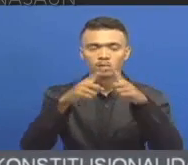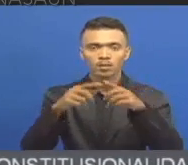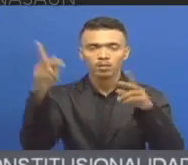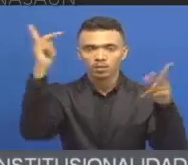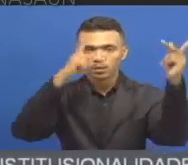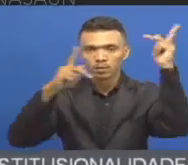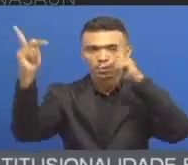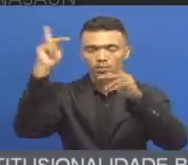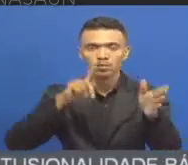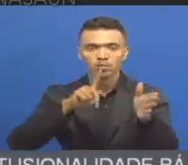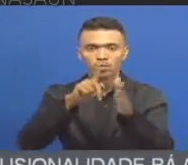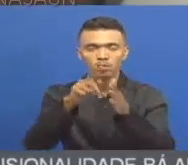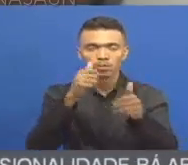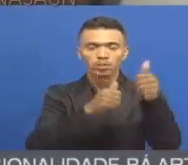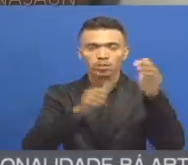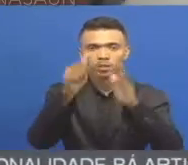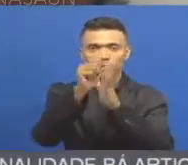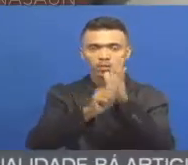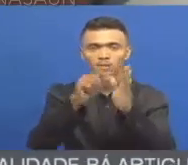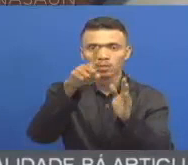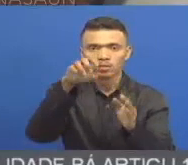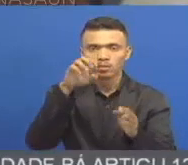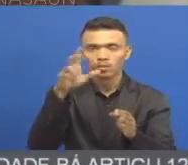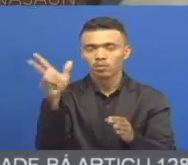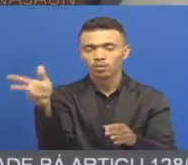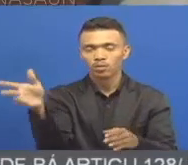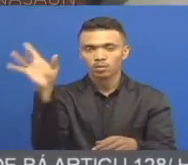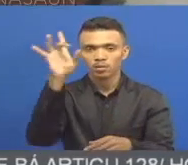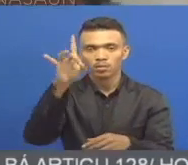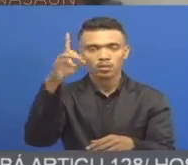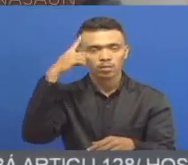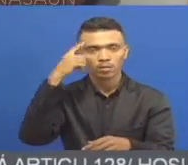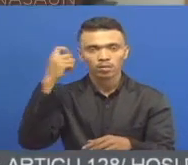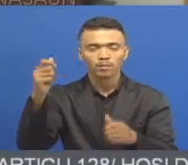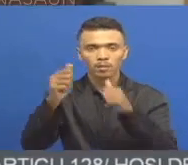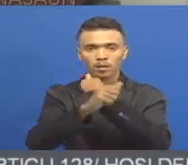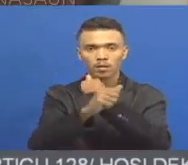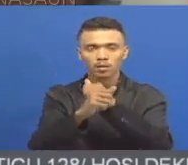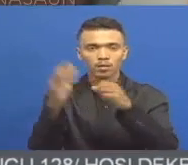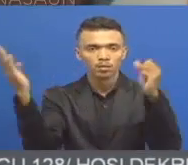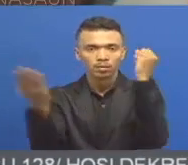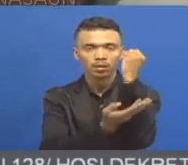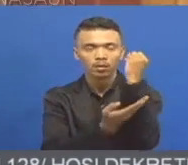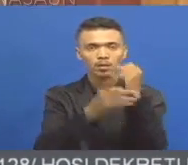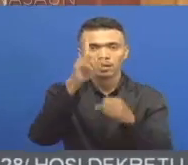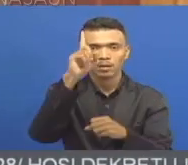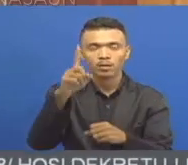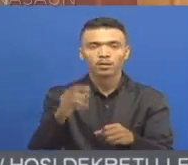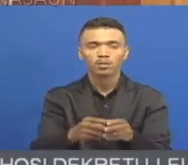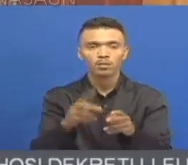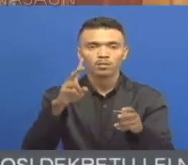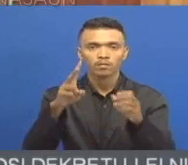homicídio simples, tuir artigo atucida tolo nulo resignualu, tamba arguido tadala idadeit,